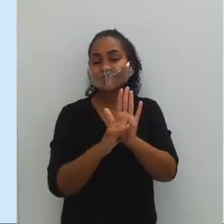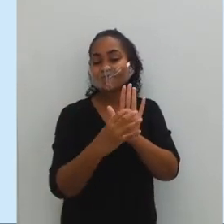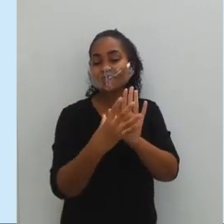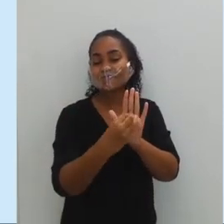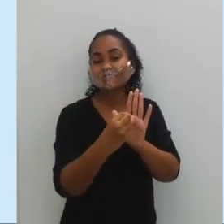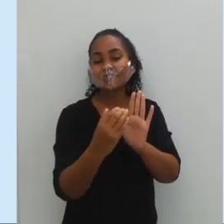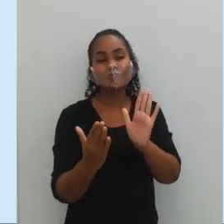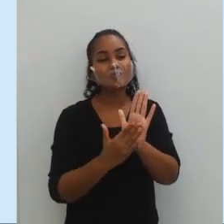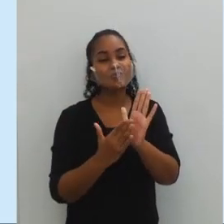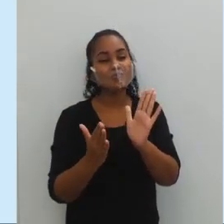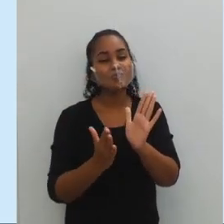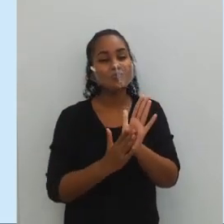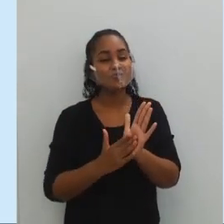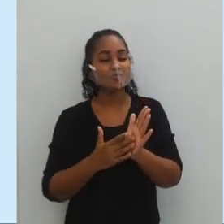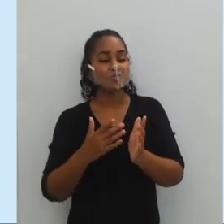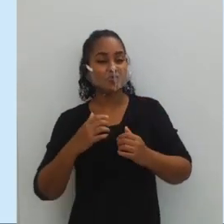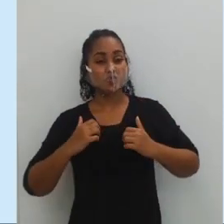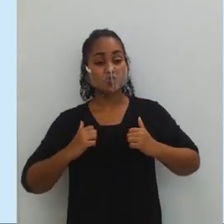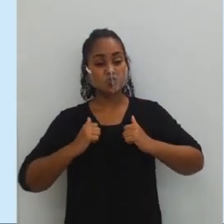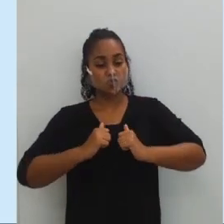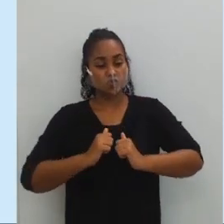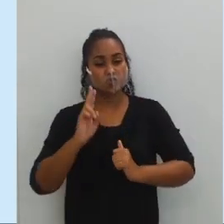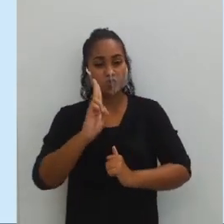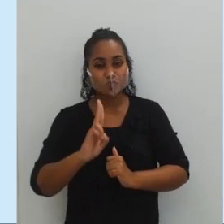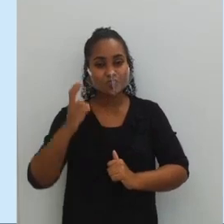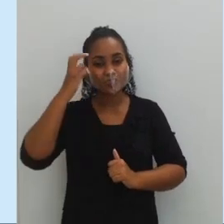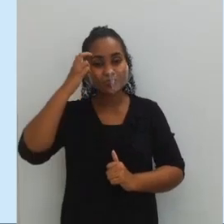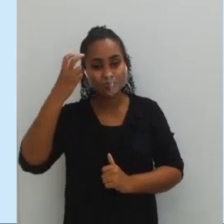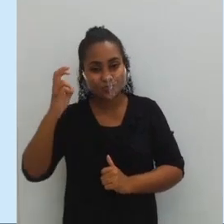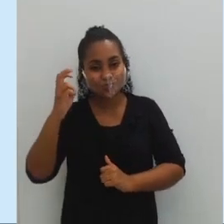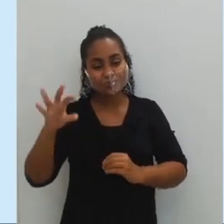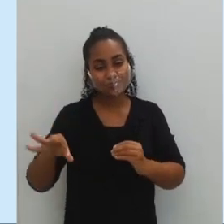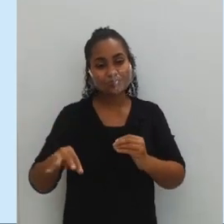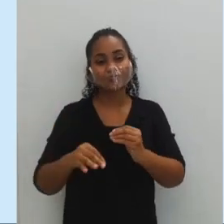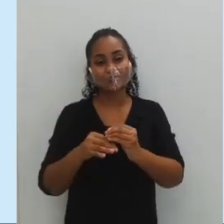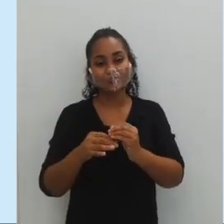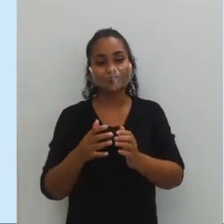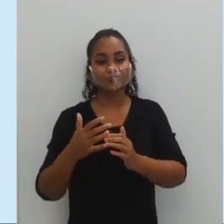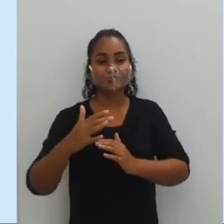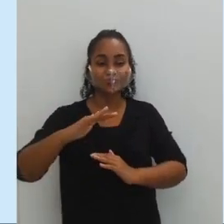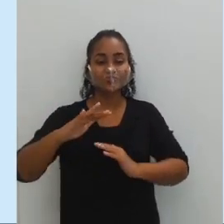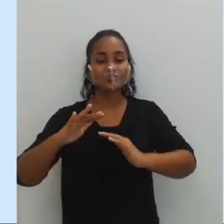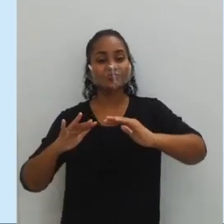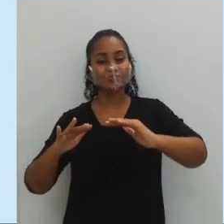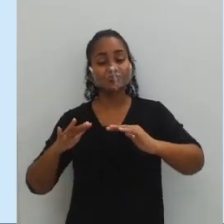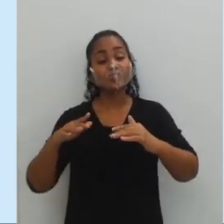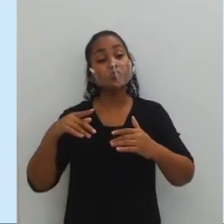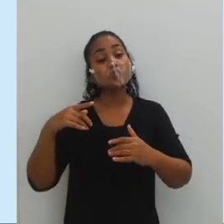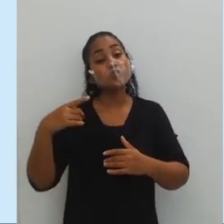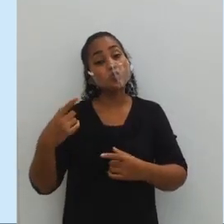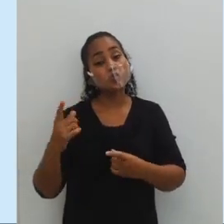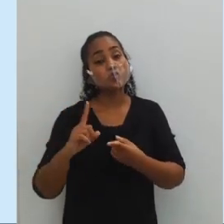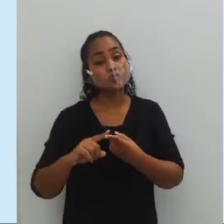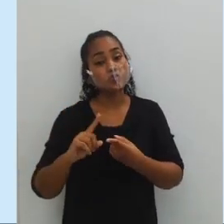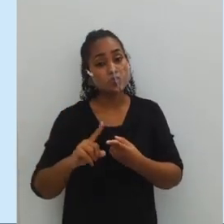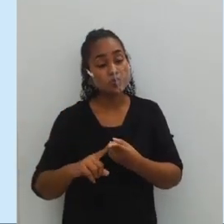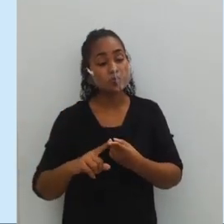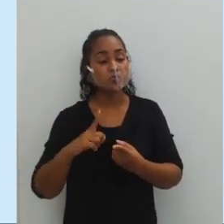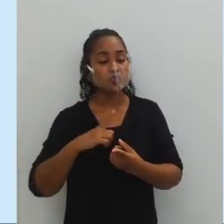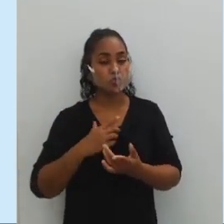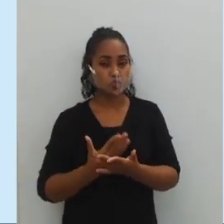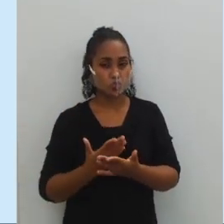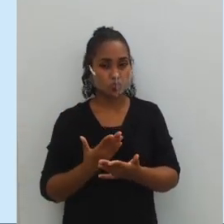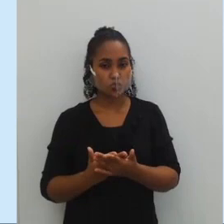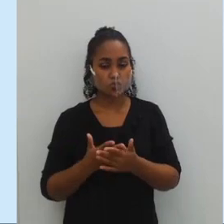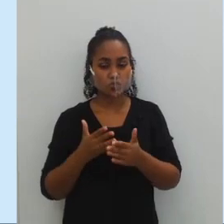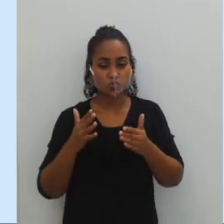a filosofia, com o modo de vestir, com a cultura agregada àquela luta. Outra coisa que nós estudamos